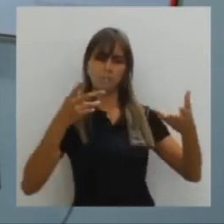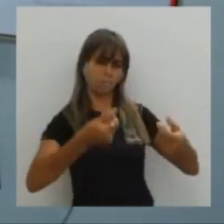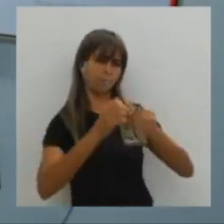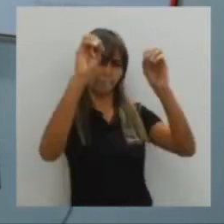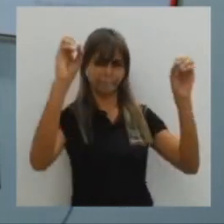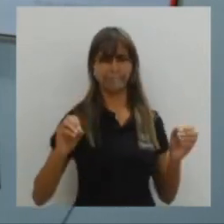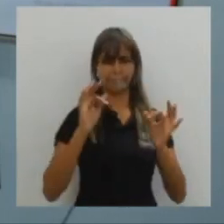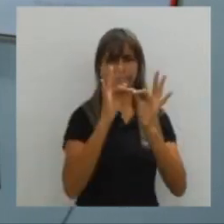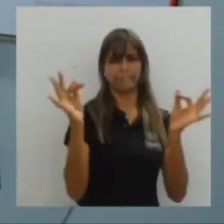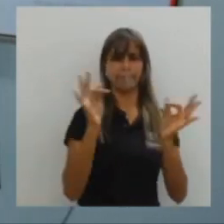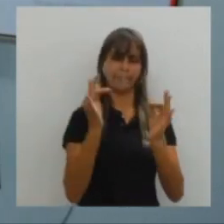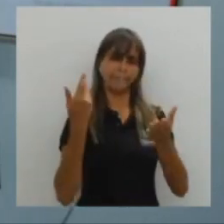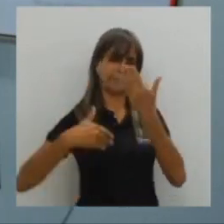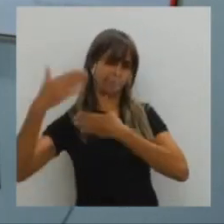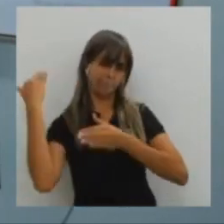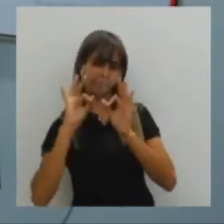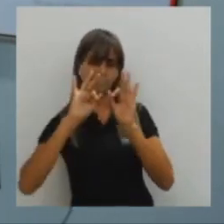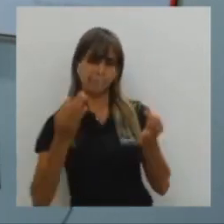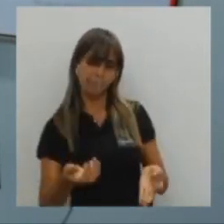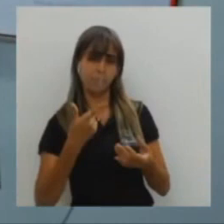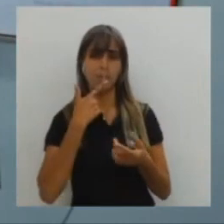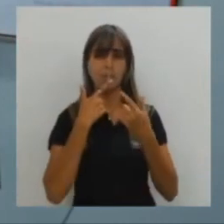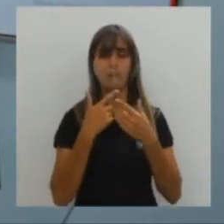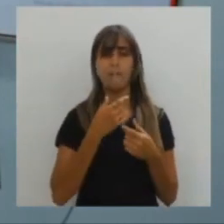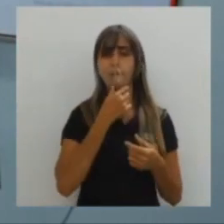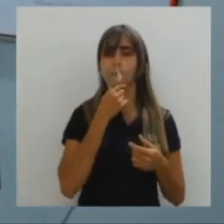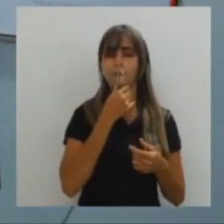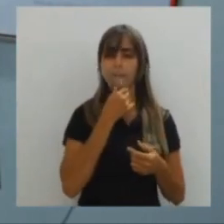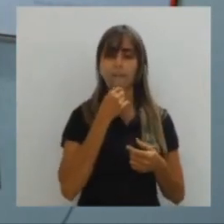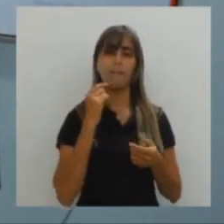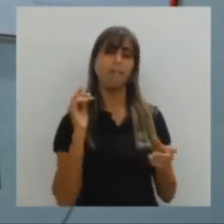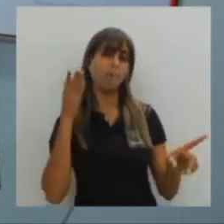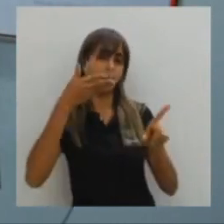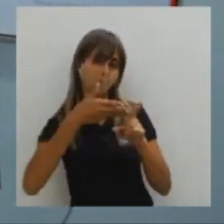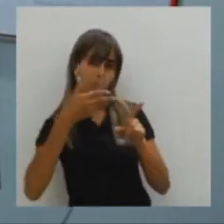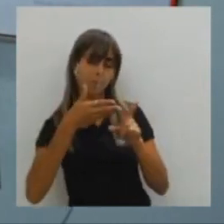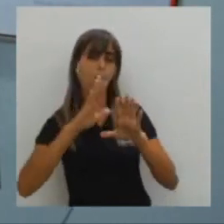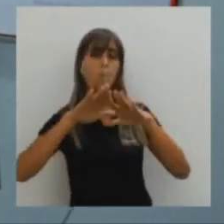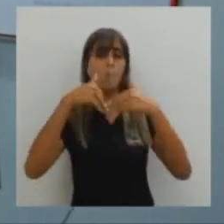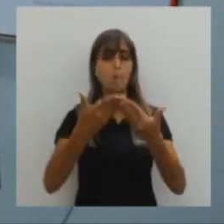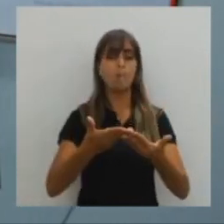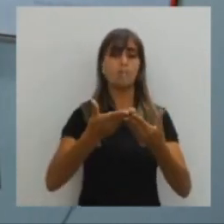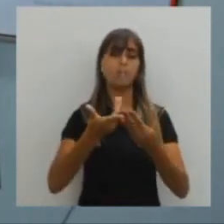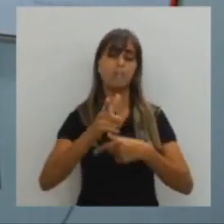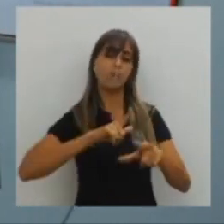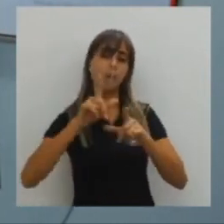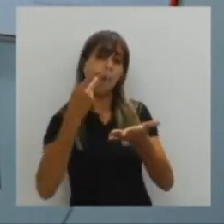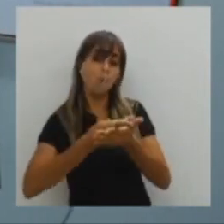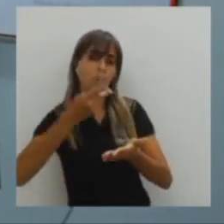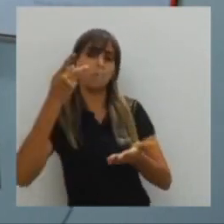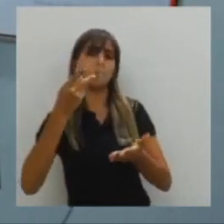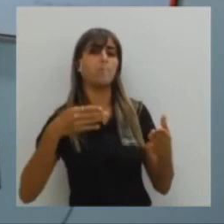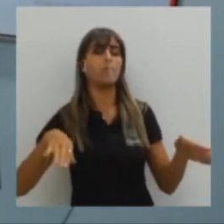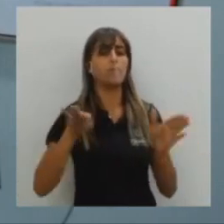forma frases no passado simples em inglês, a gente precisa determinar, a gente precisa identificar quando essa ação ela ocorreu. Se eu